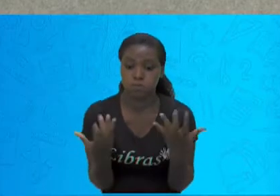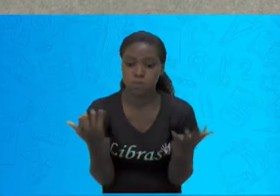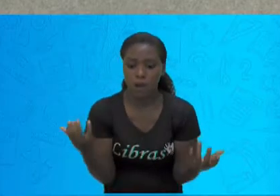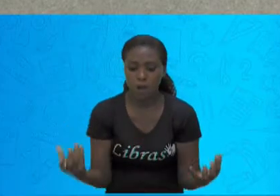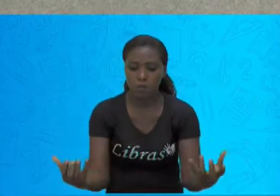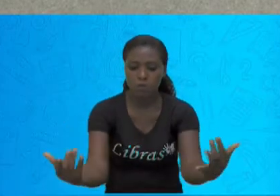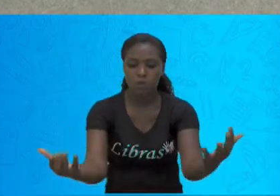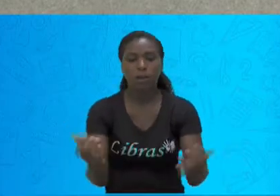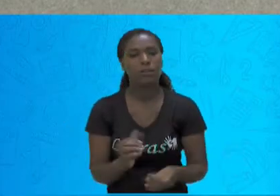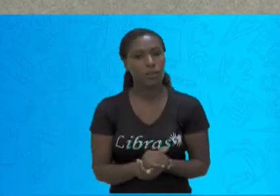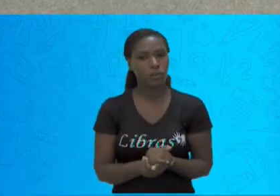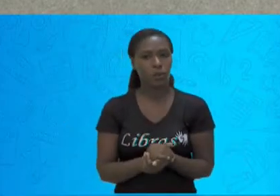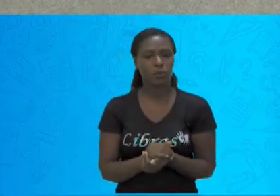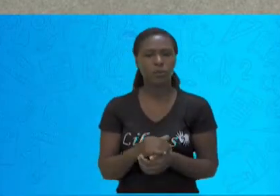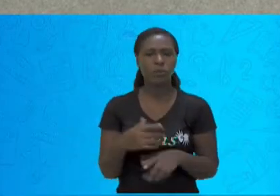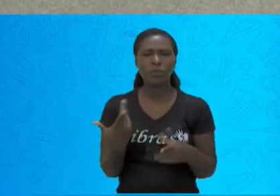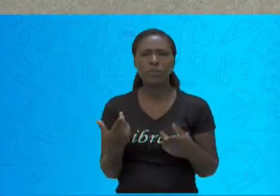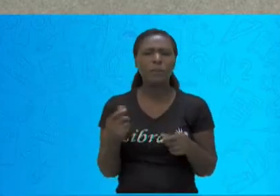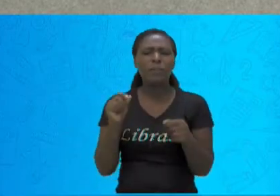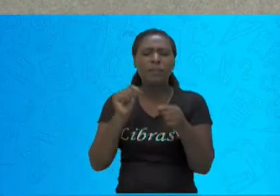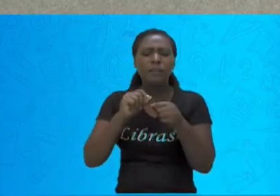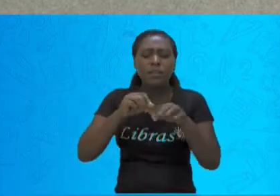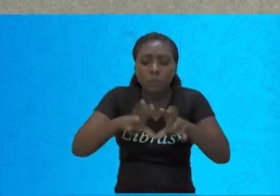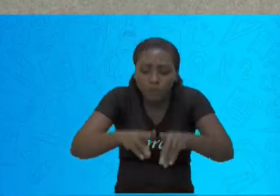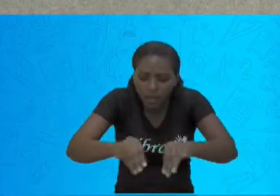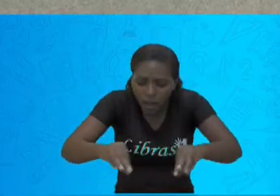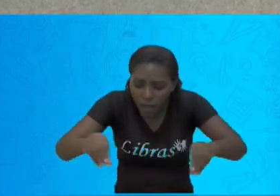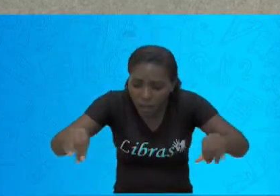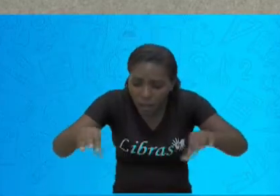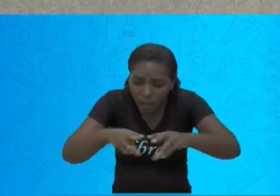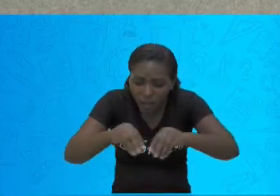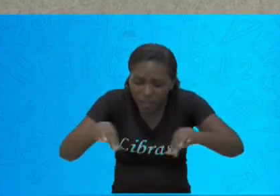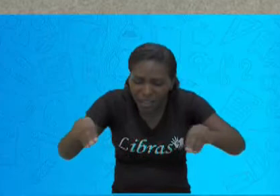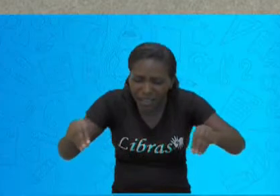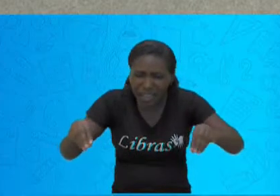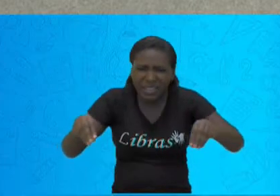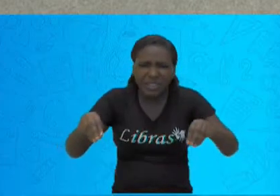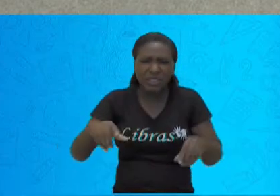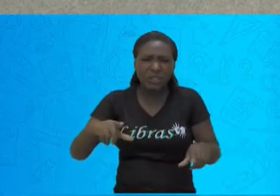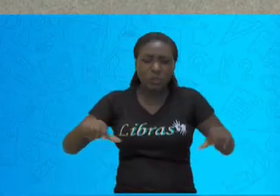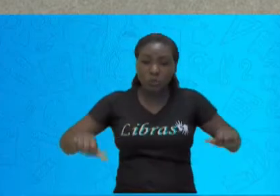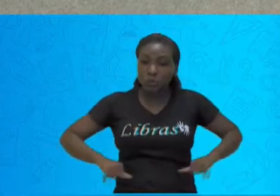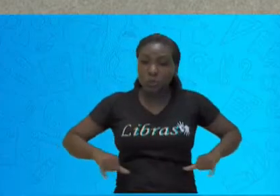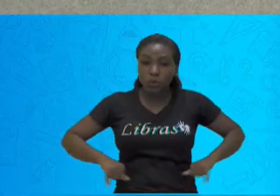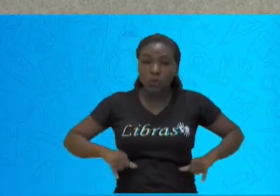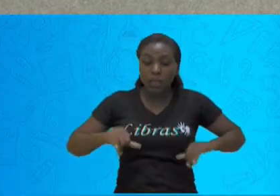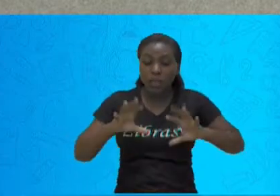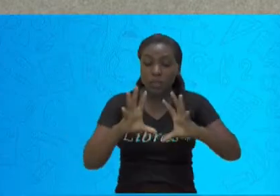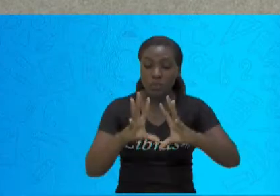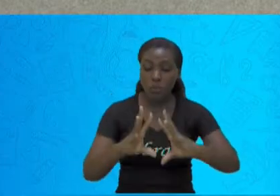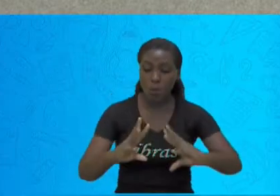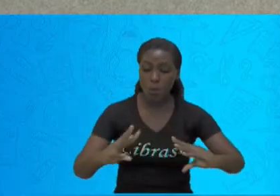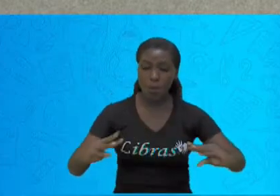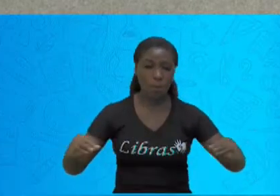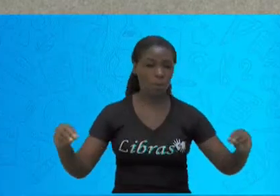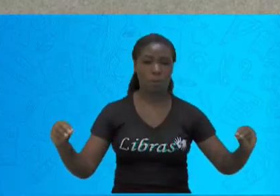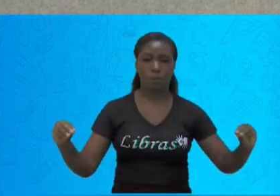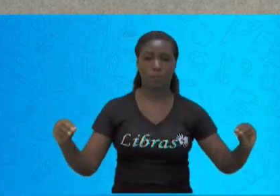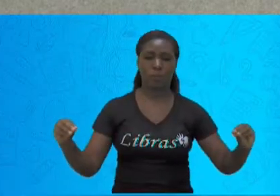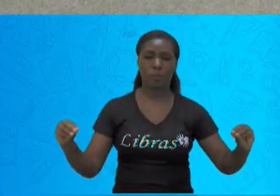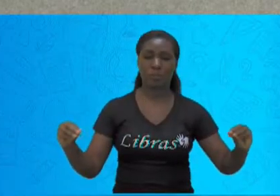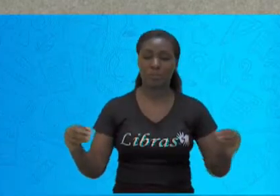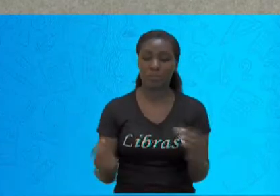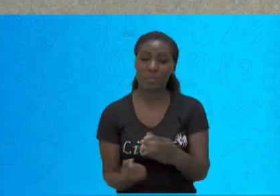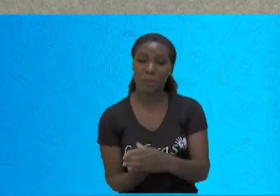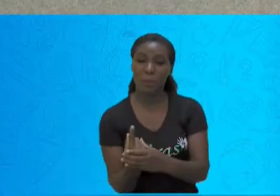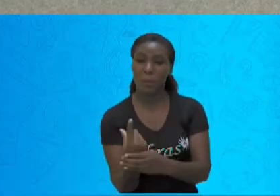um rápido processo de desgaste. Infelizmente, essa técnica ainda é utilizada no nosso